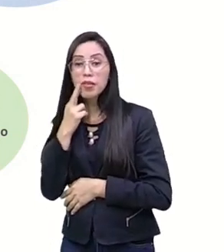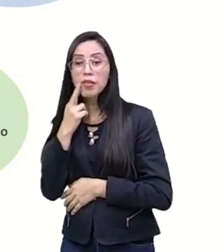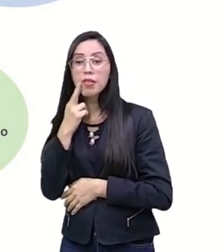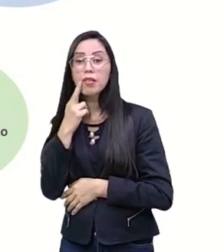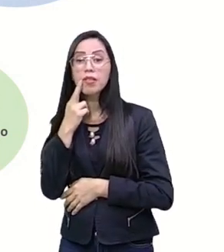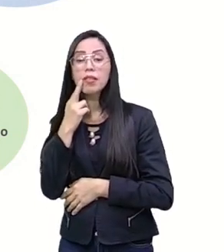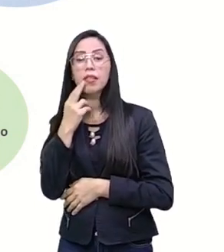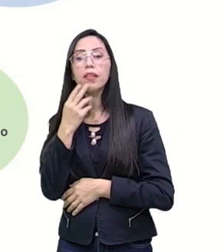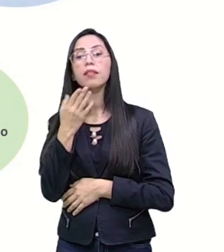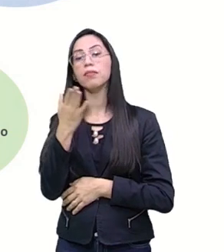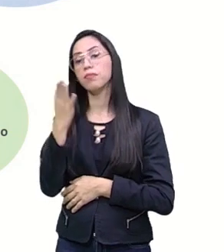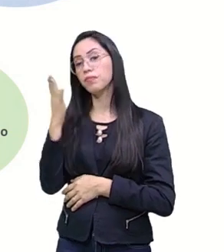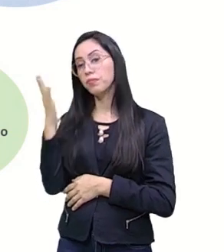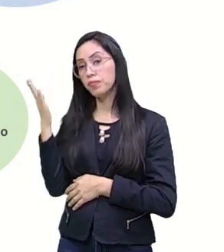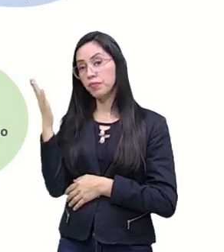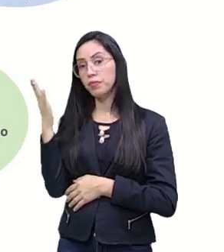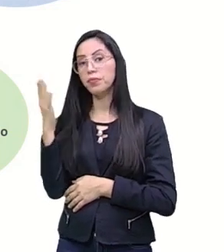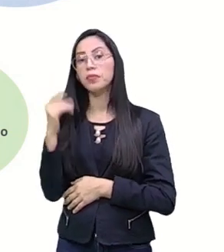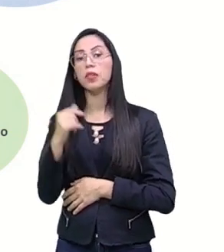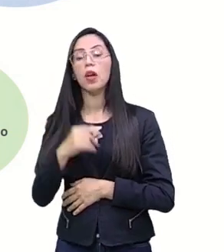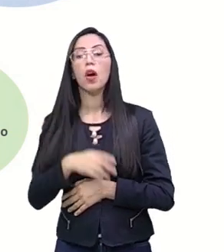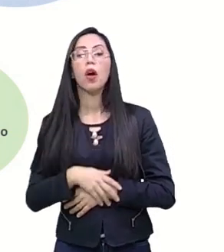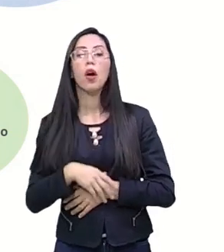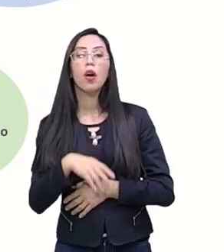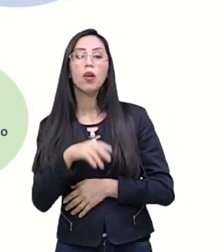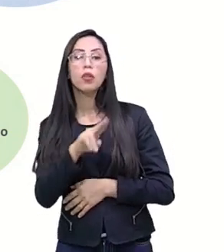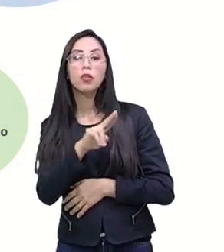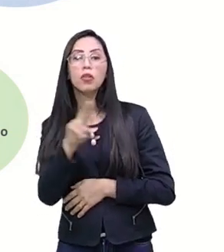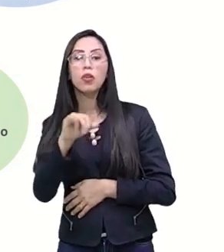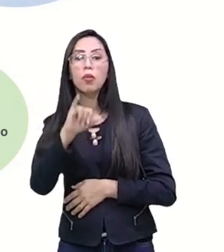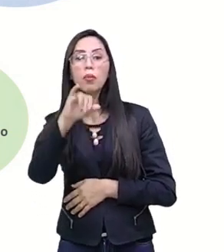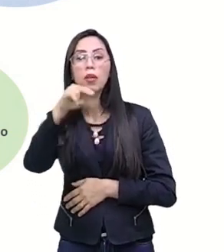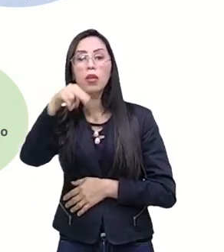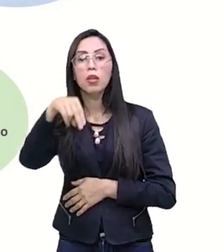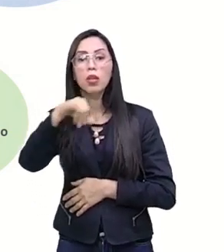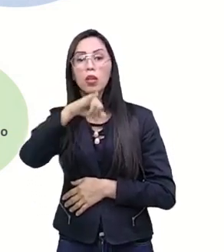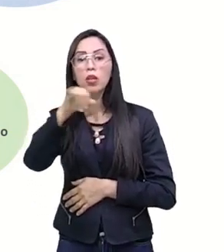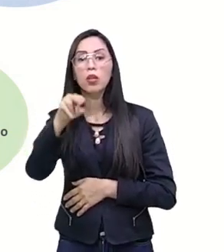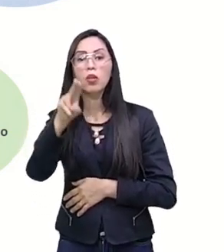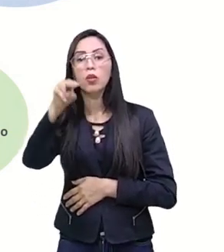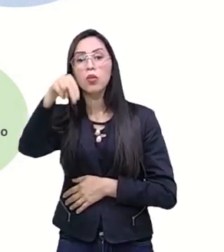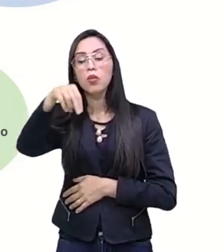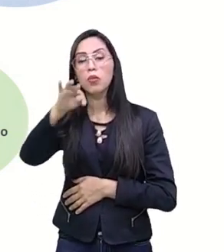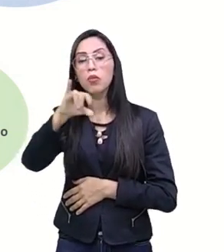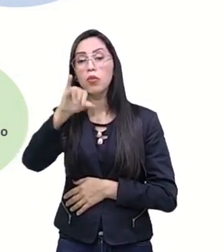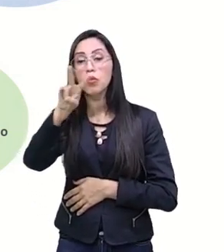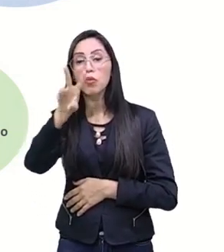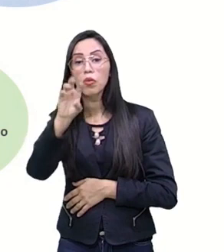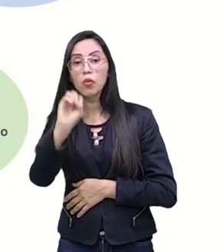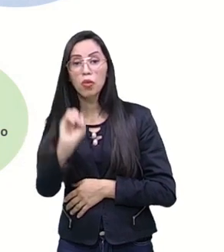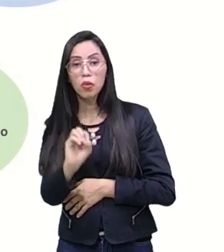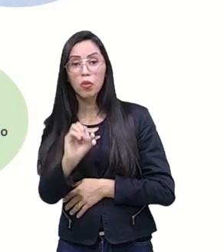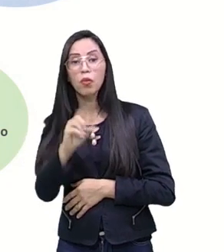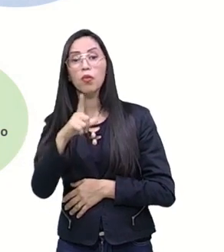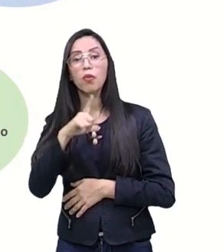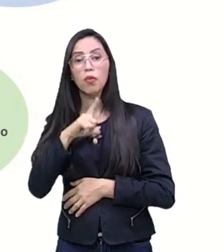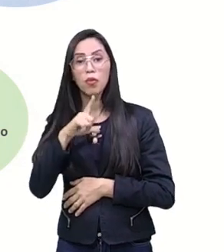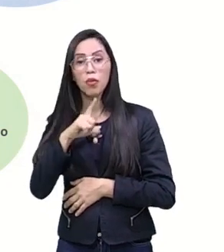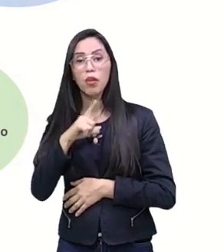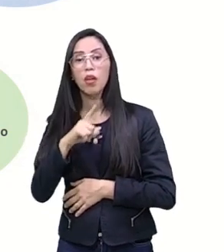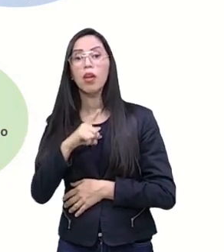os dois, pode? No injuntivo, olha, eu tenho horóscopo, propaganda, manual de instrução